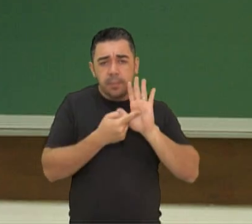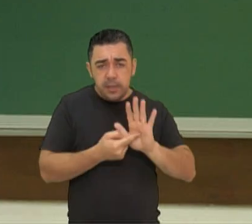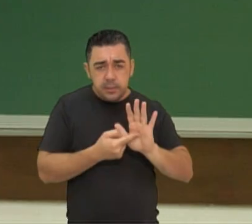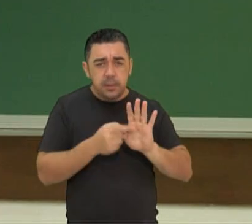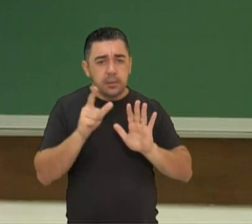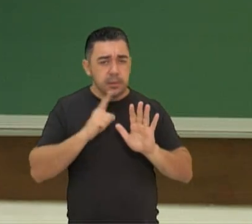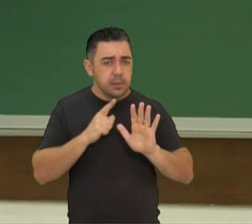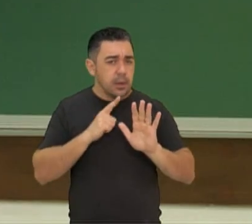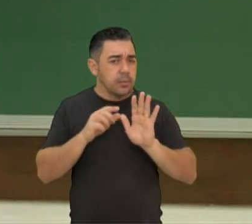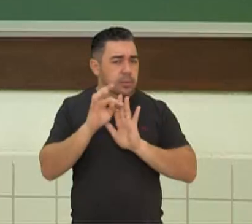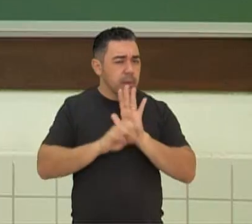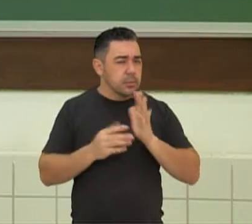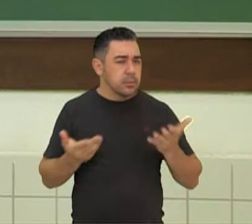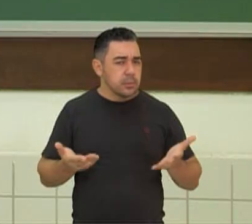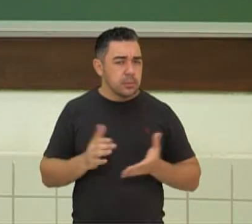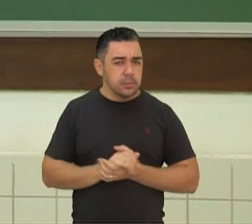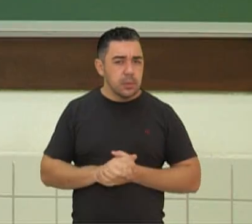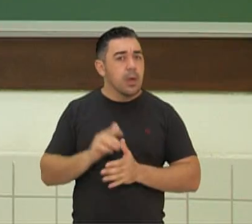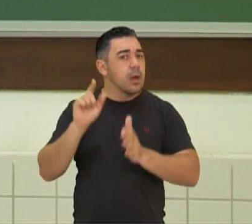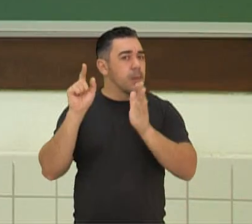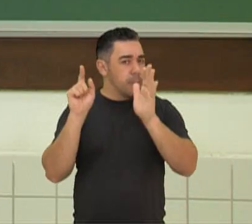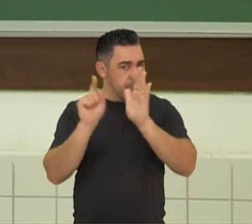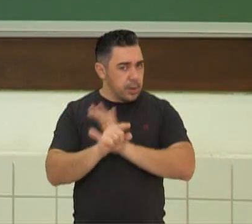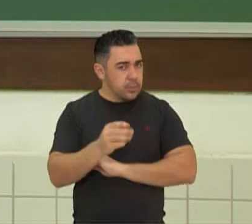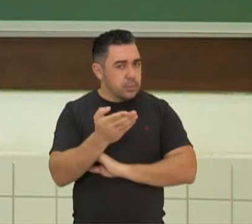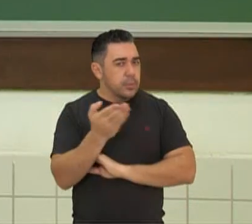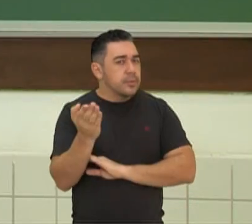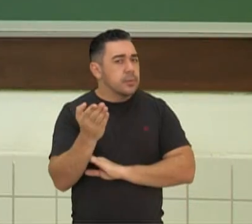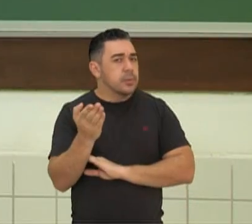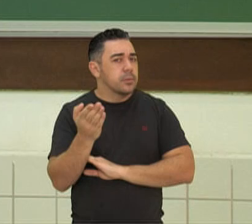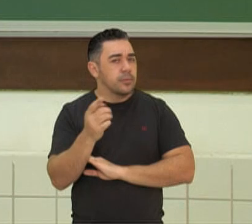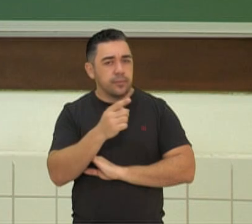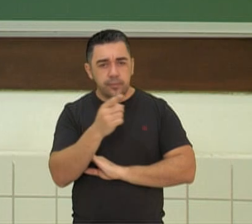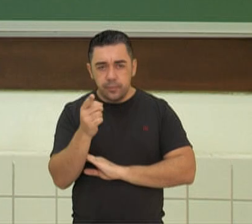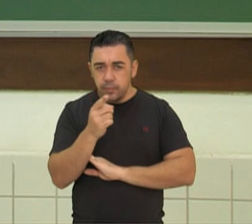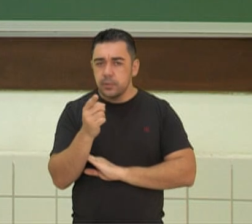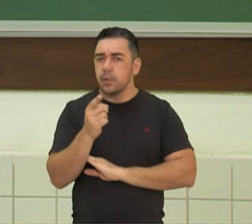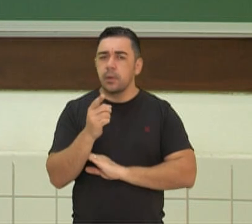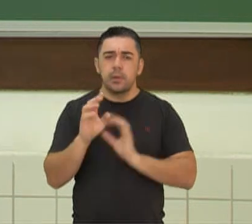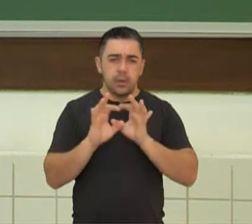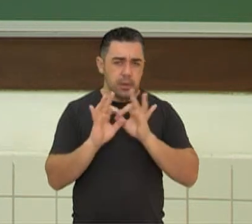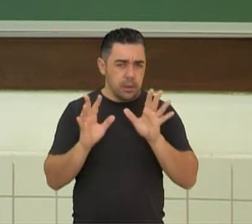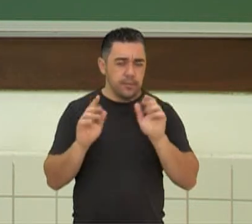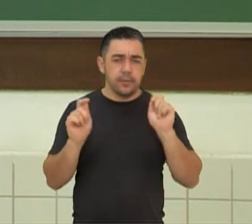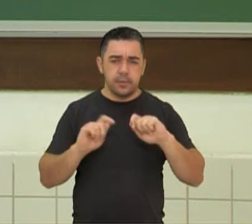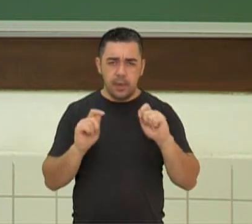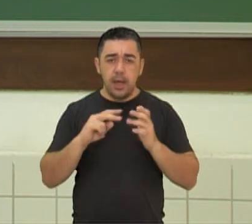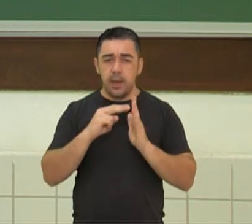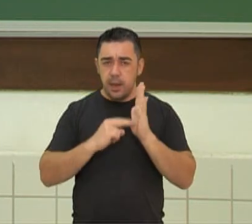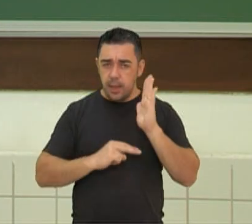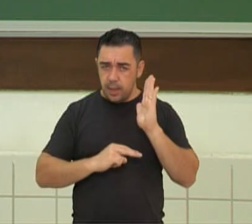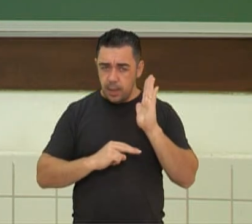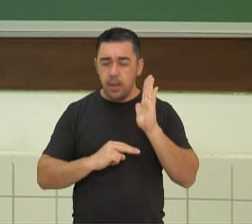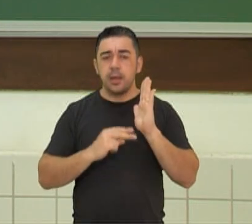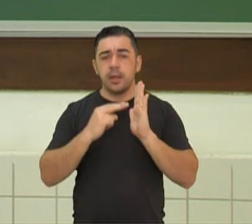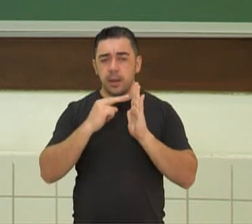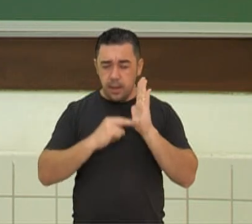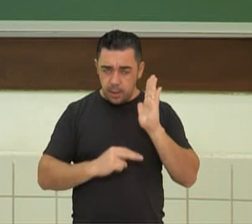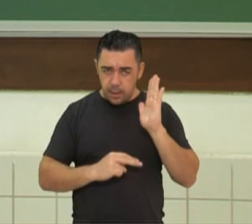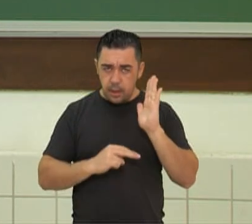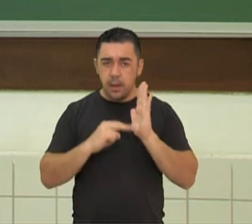texto, temos mais uma pergunta, tá? Vocês fiquem à vontade, façam a leitura, a